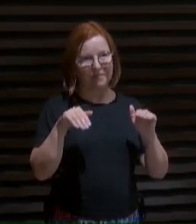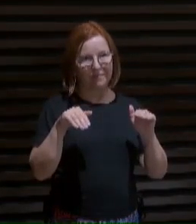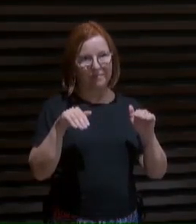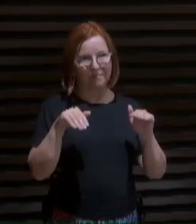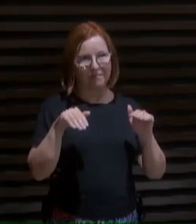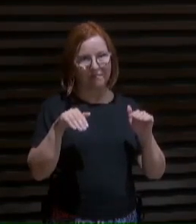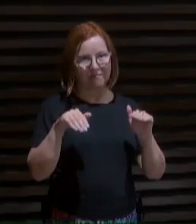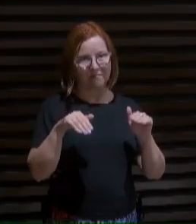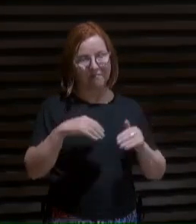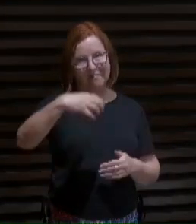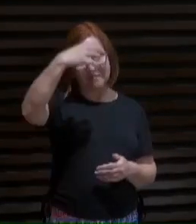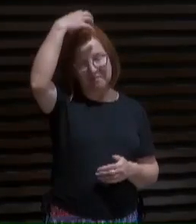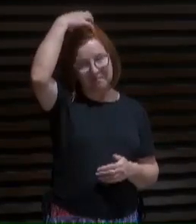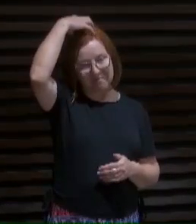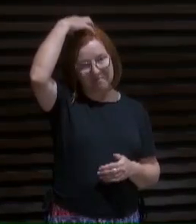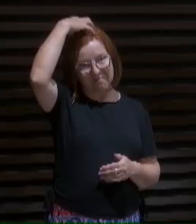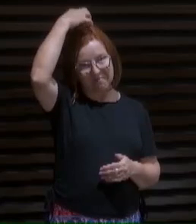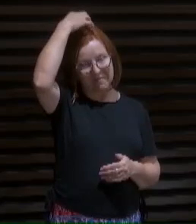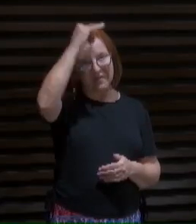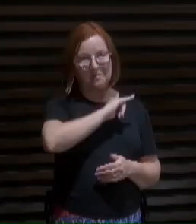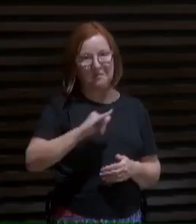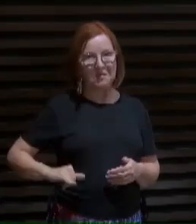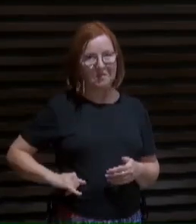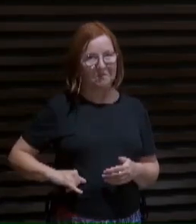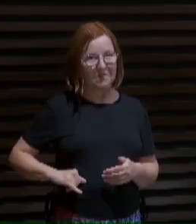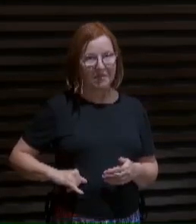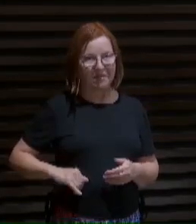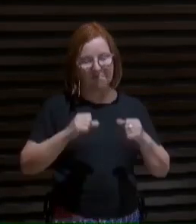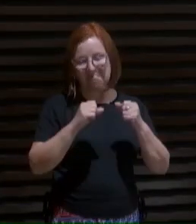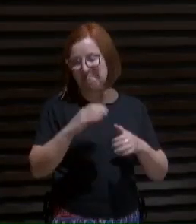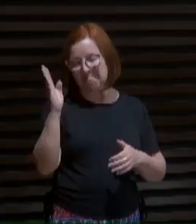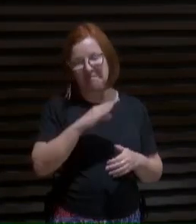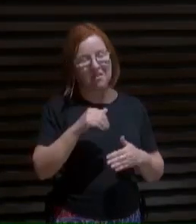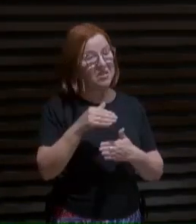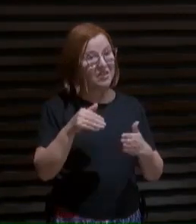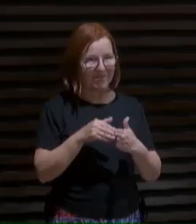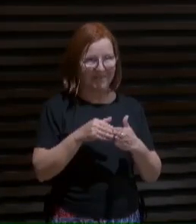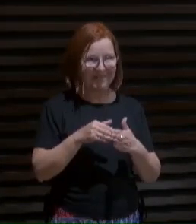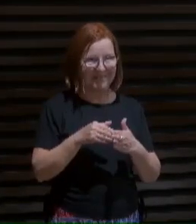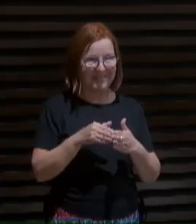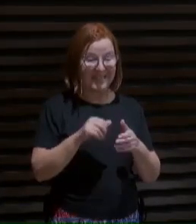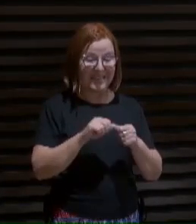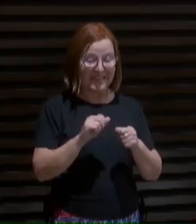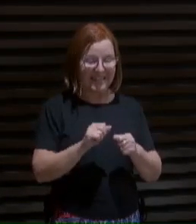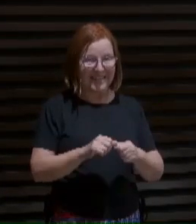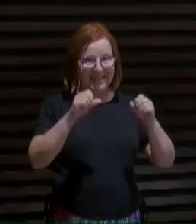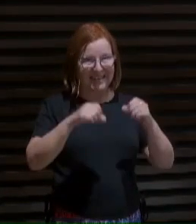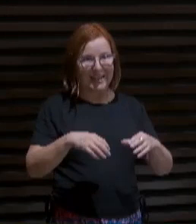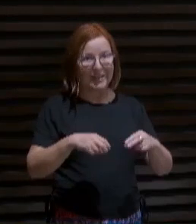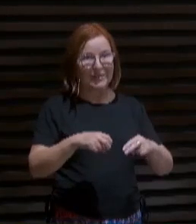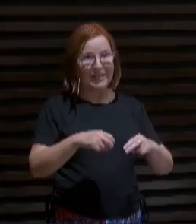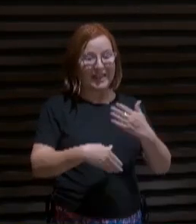sejam soberanias, quer principados, quer potestades, tudo foi criado por meio dele e